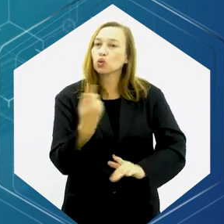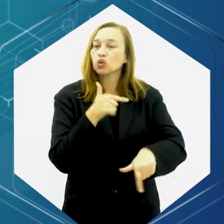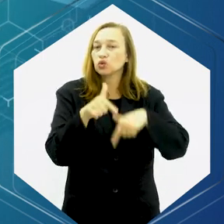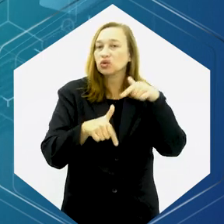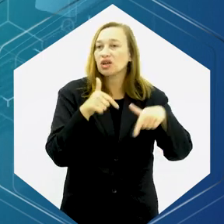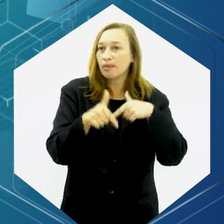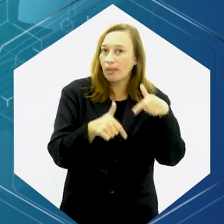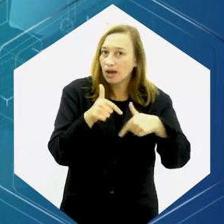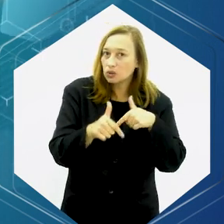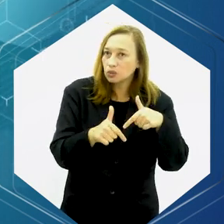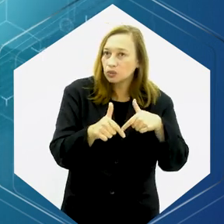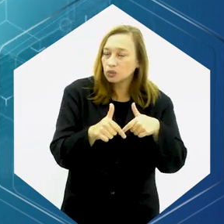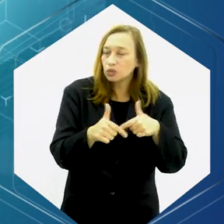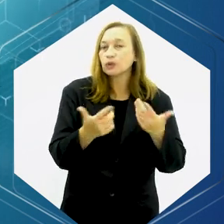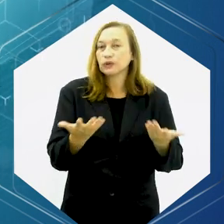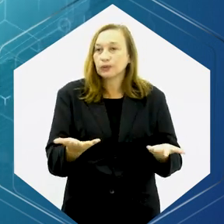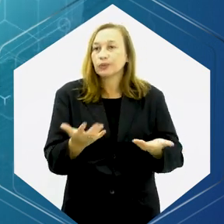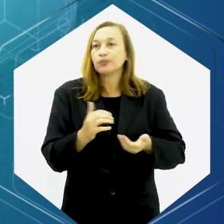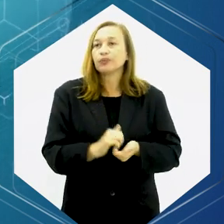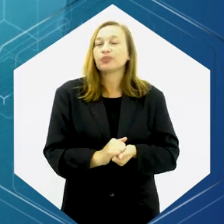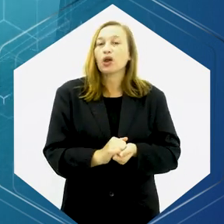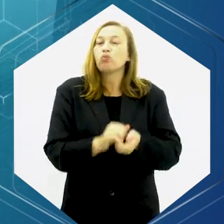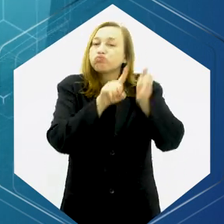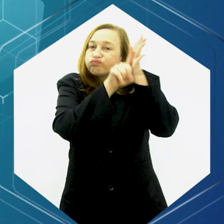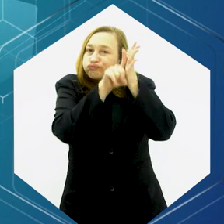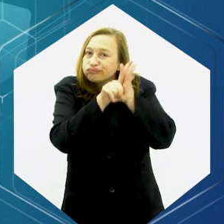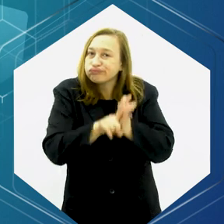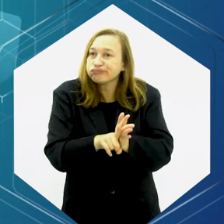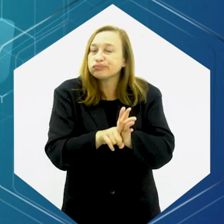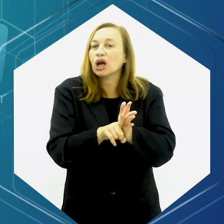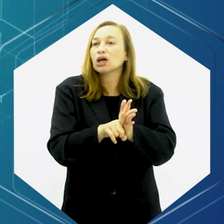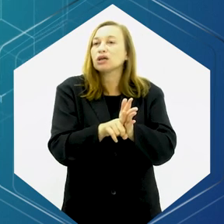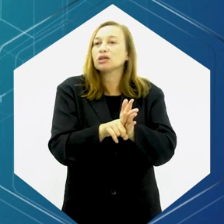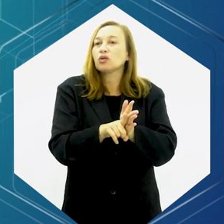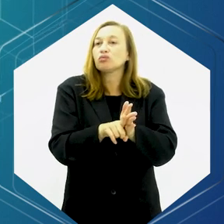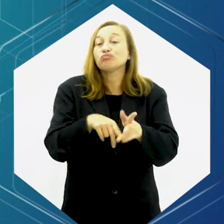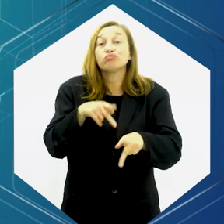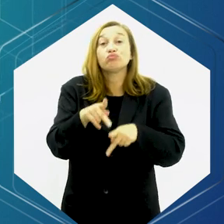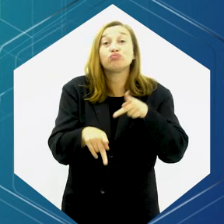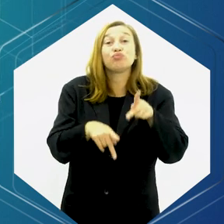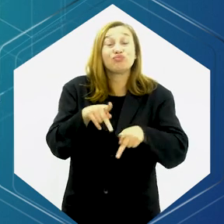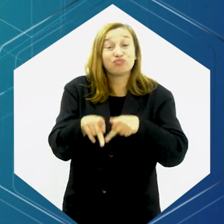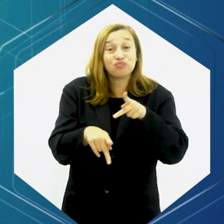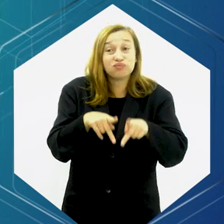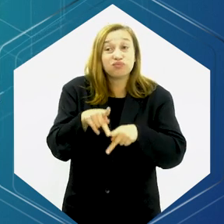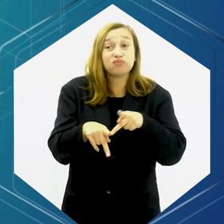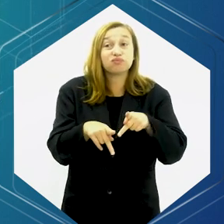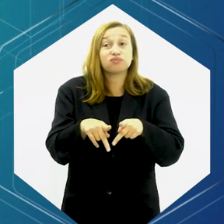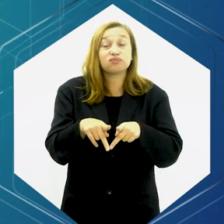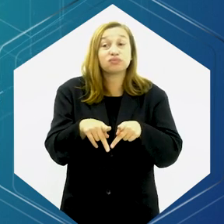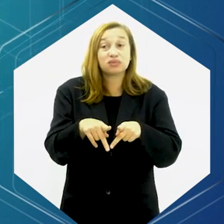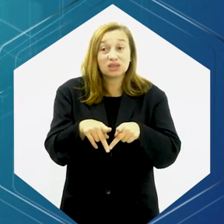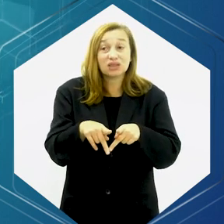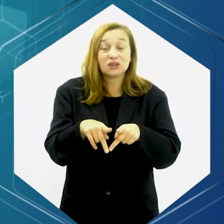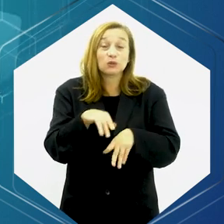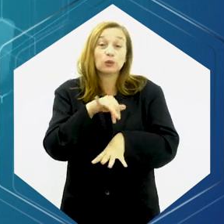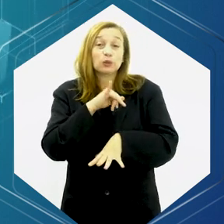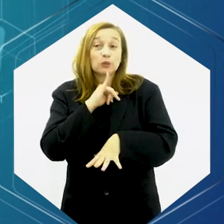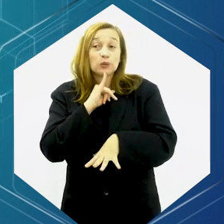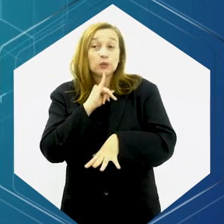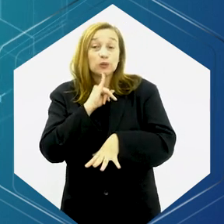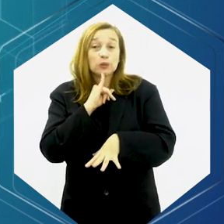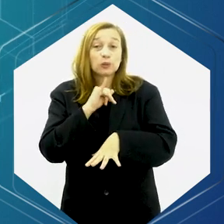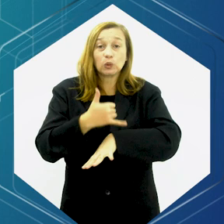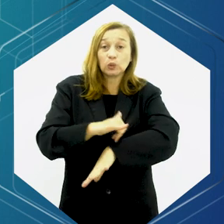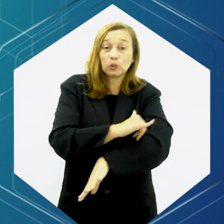trabalho né e o resultado de um trabalho de uma pesquisa com uma população de dimensões